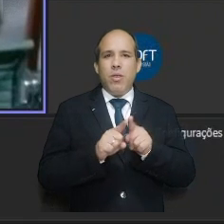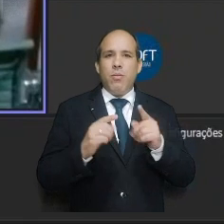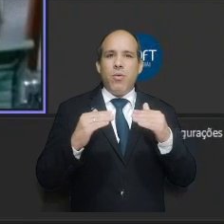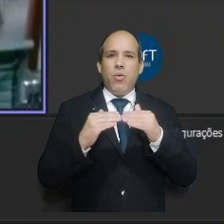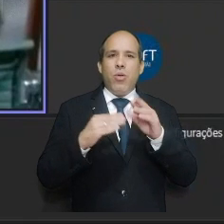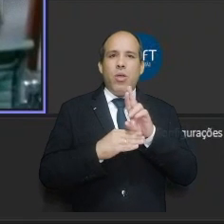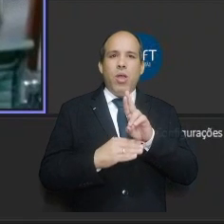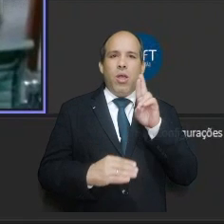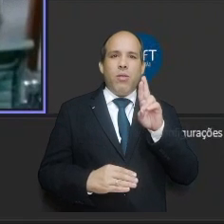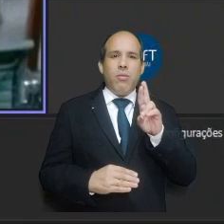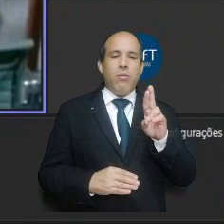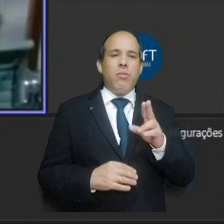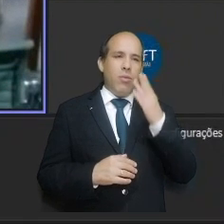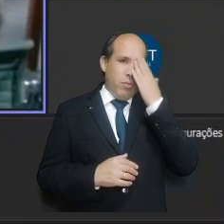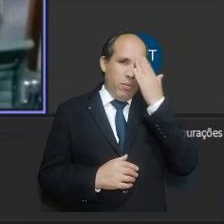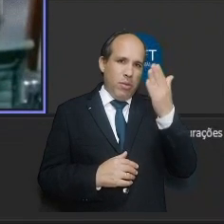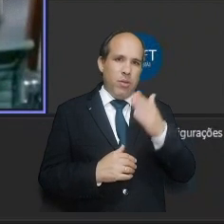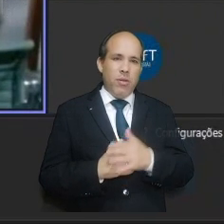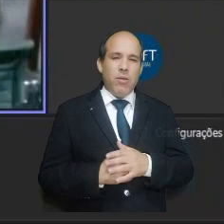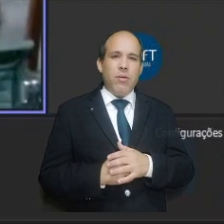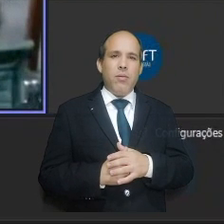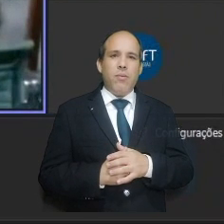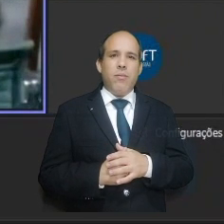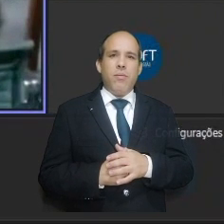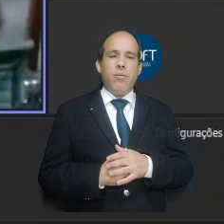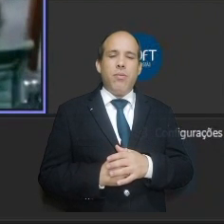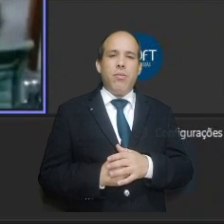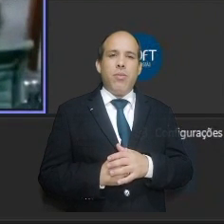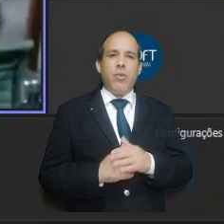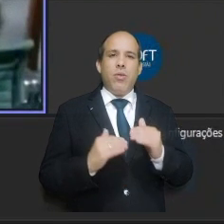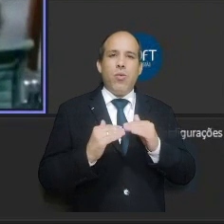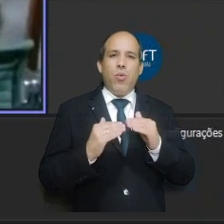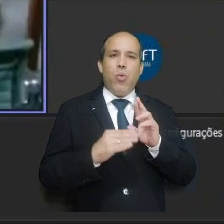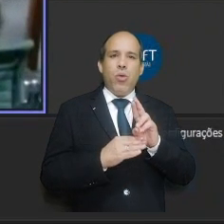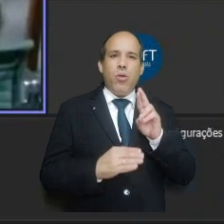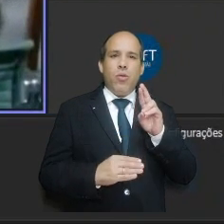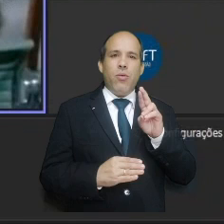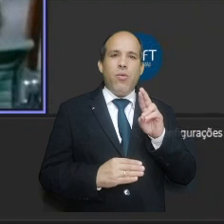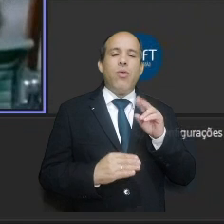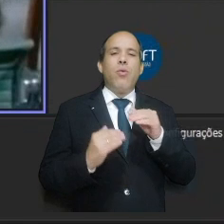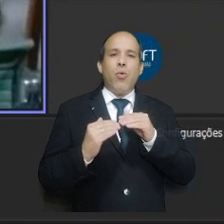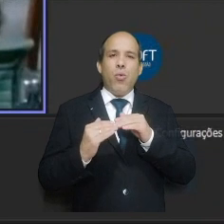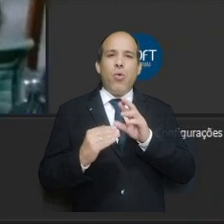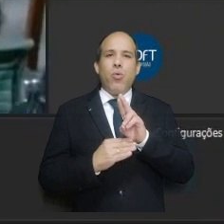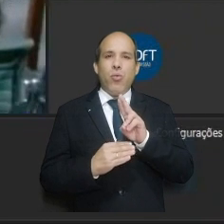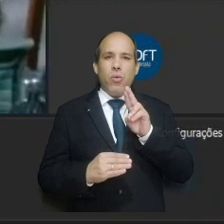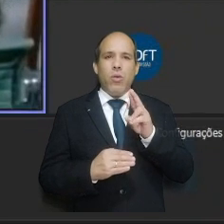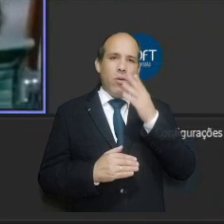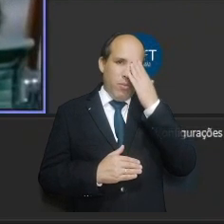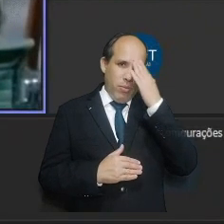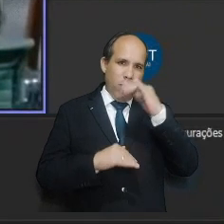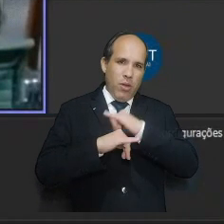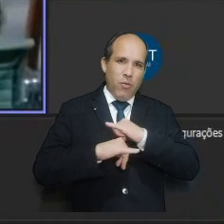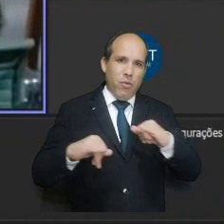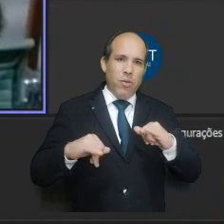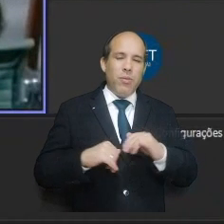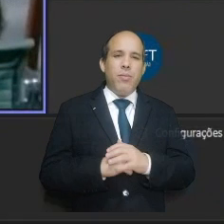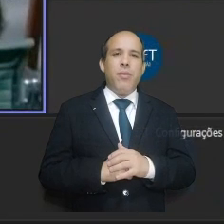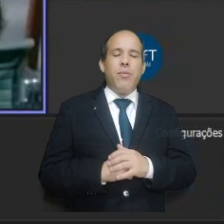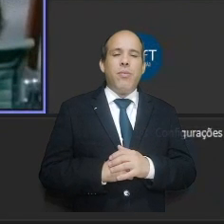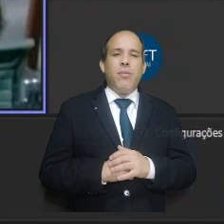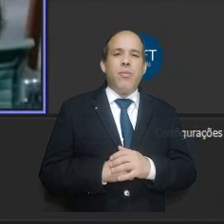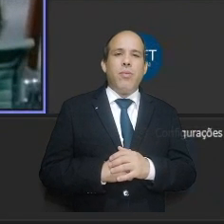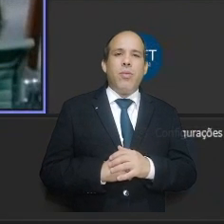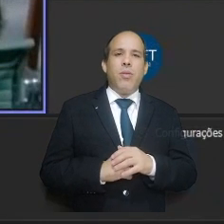Doutor Rafael, diante da manifestação do relator, dispenso a sustentação? Agradeço, Vossa Excelência. Eu acompanho o eminente relator, desembargador firmo. Com a turma, senhor presidente.